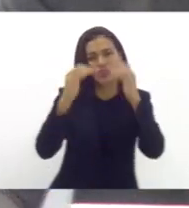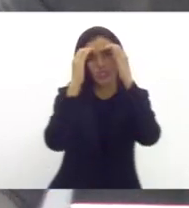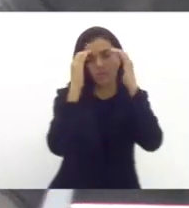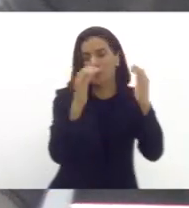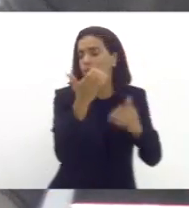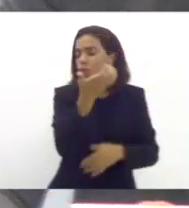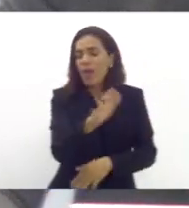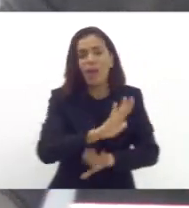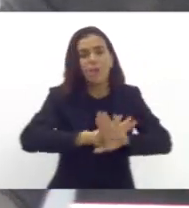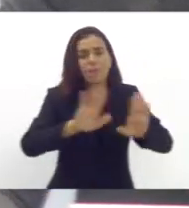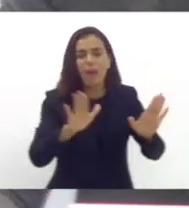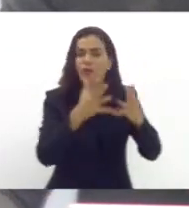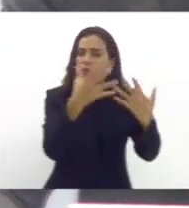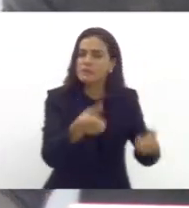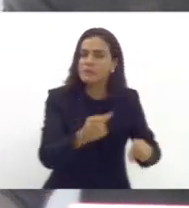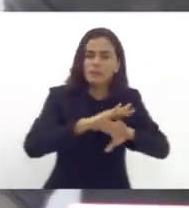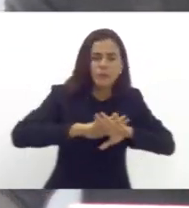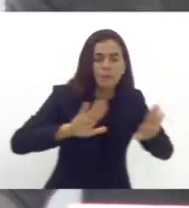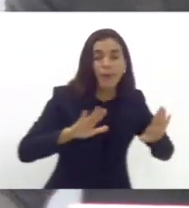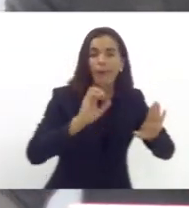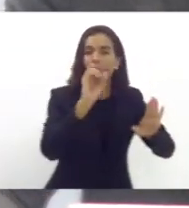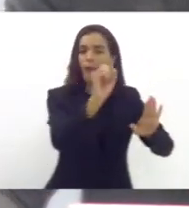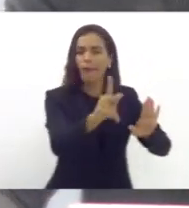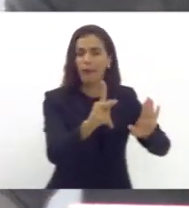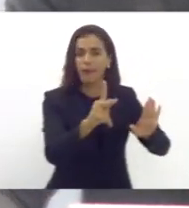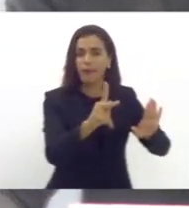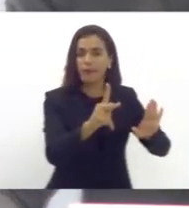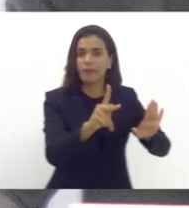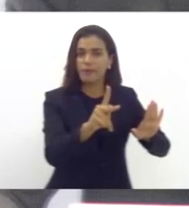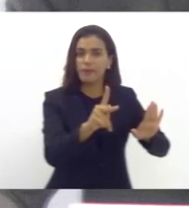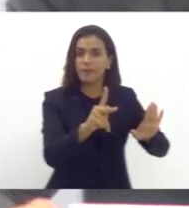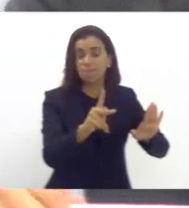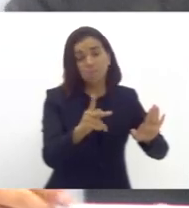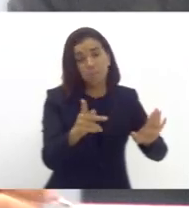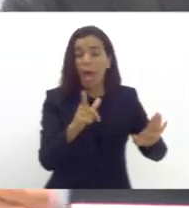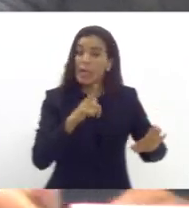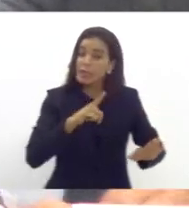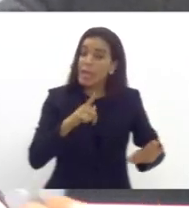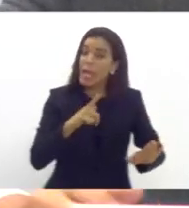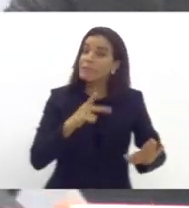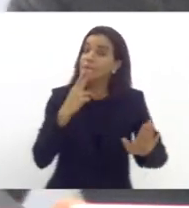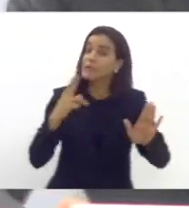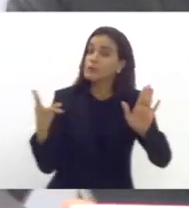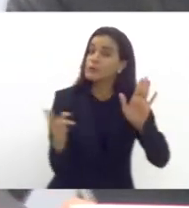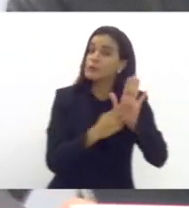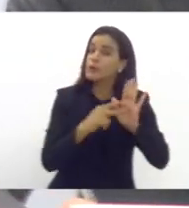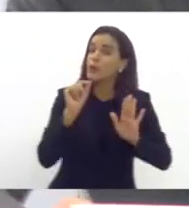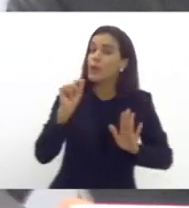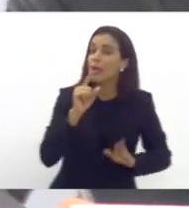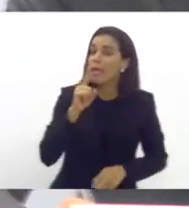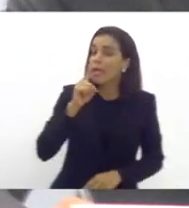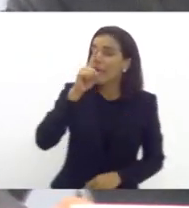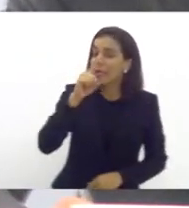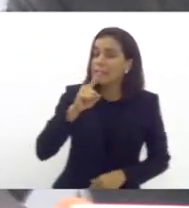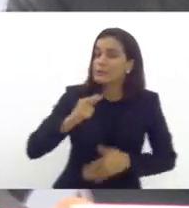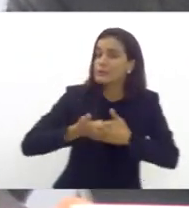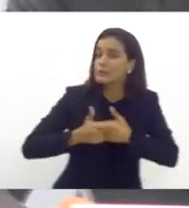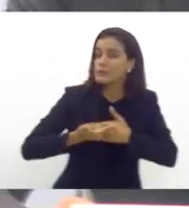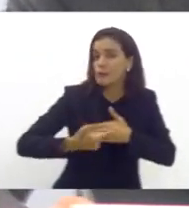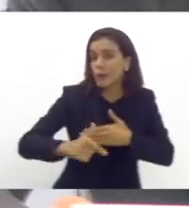fazer né e assuma os riscos e os problemas assuma as consequências